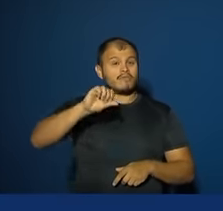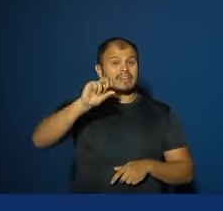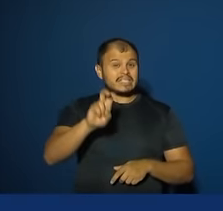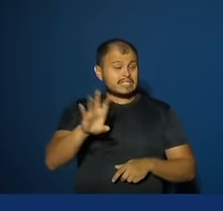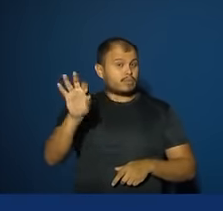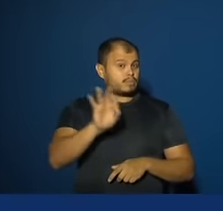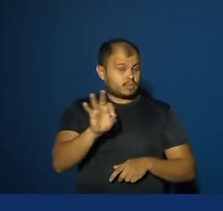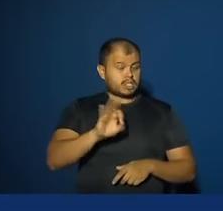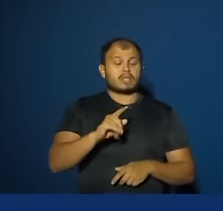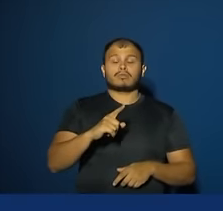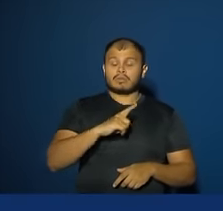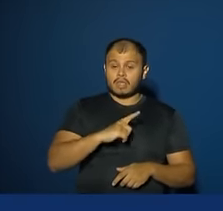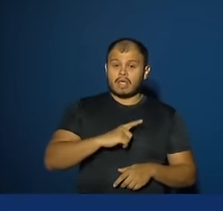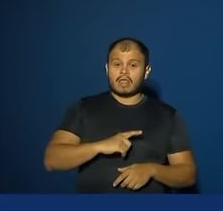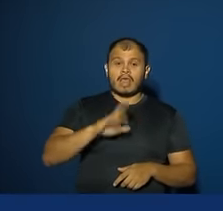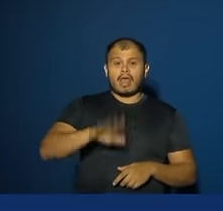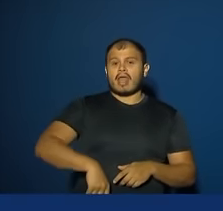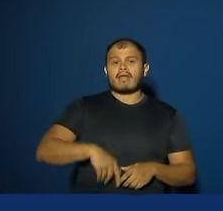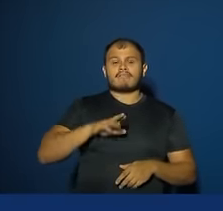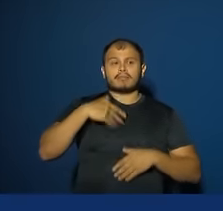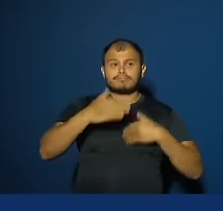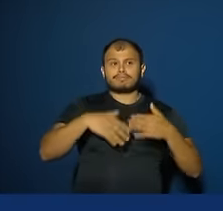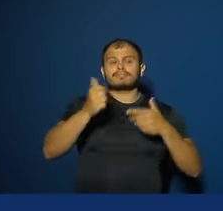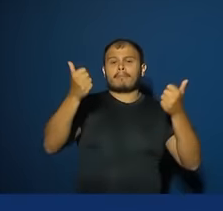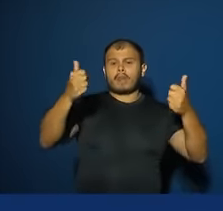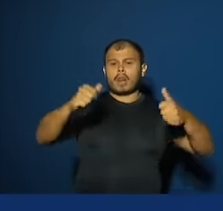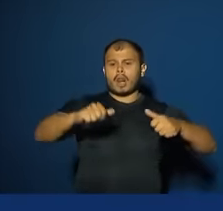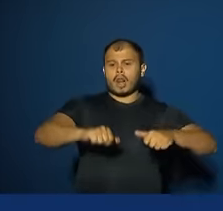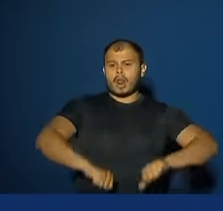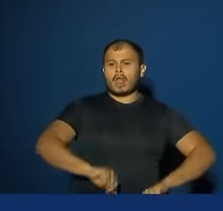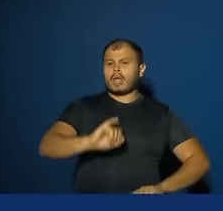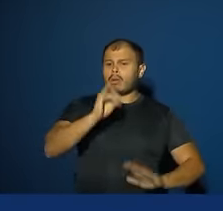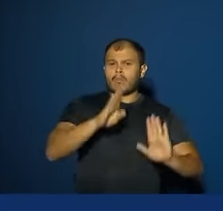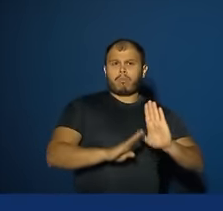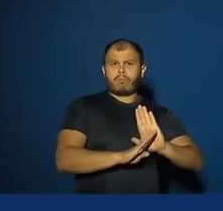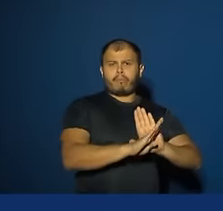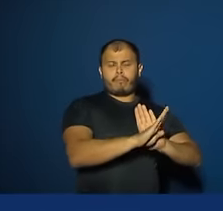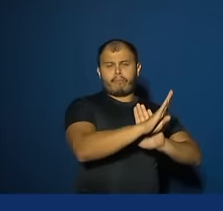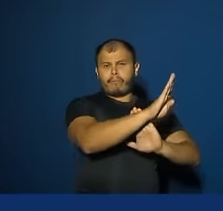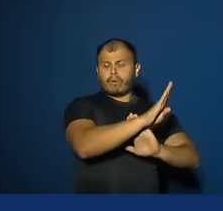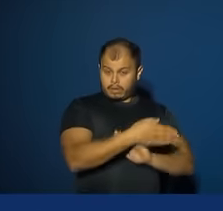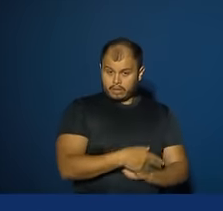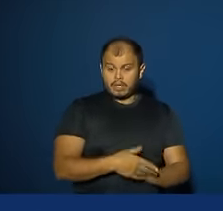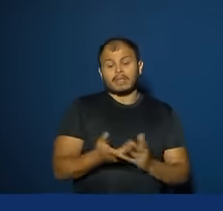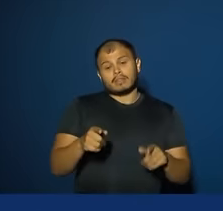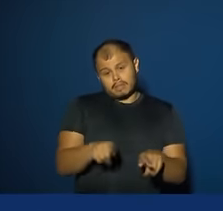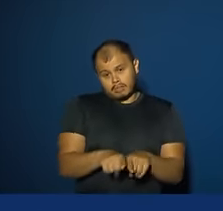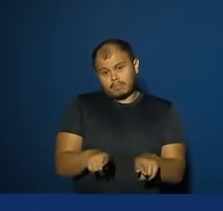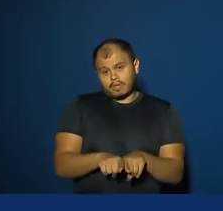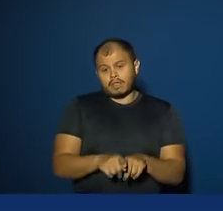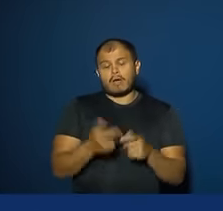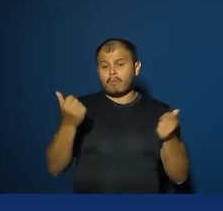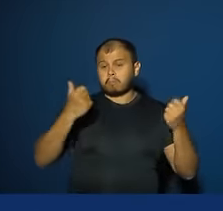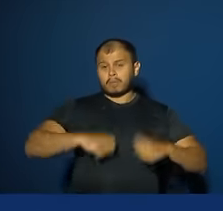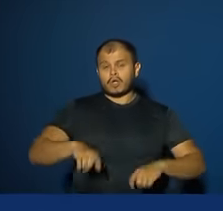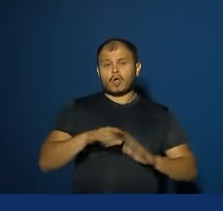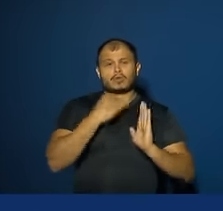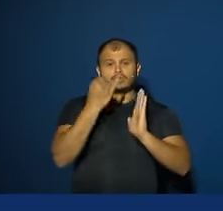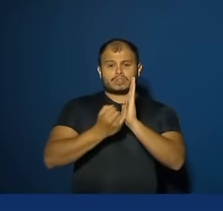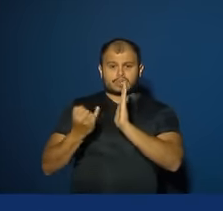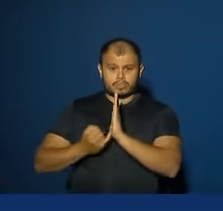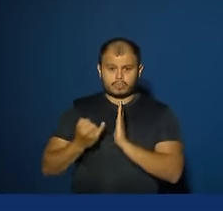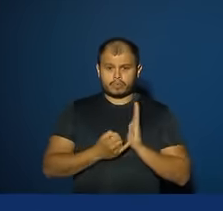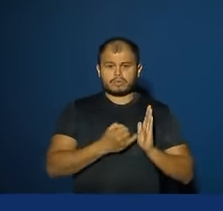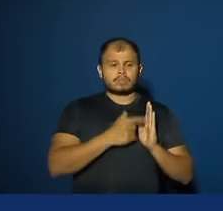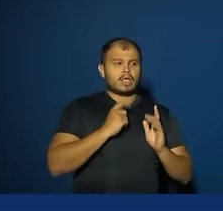95% é Clara que a consequência é inflação o que também é claro que a inflação é mais pernóstico dos impostos né